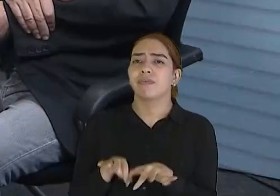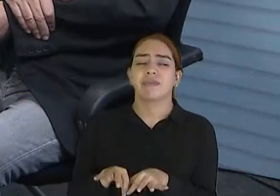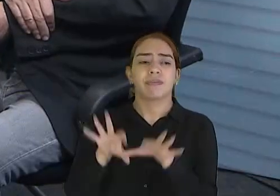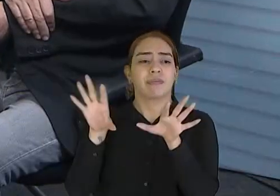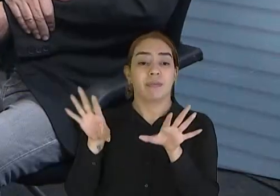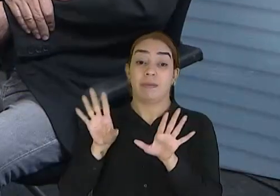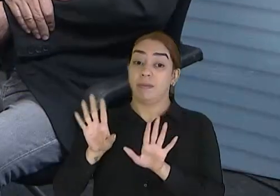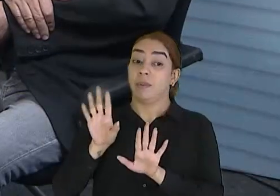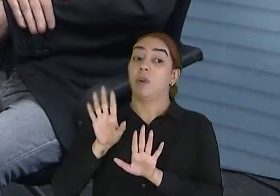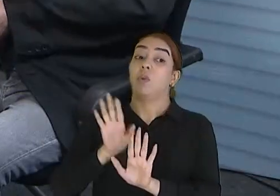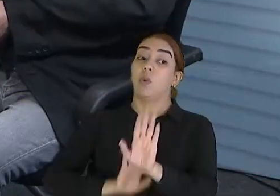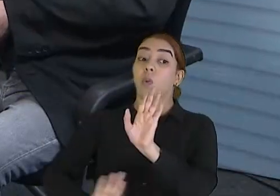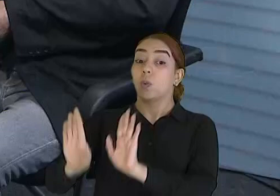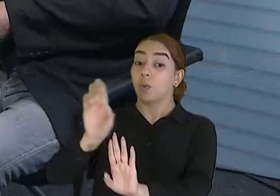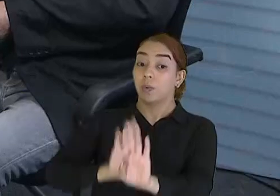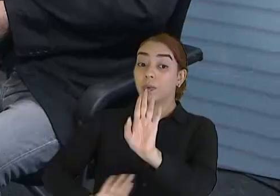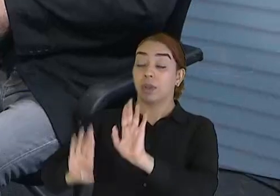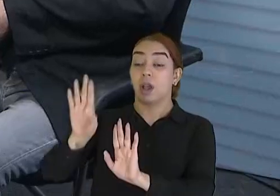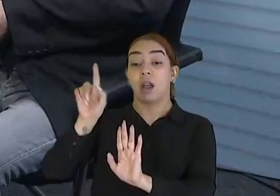né? Assim, são animais silvestres,